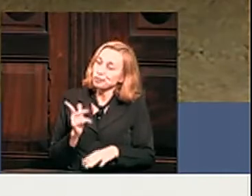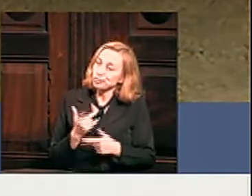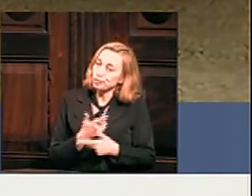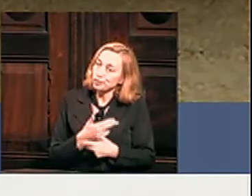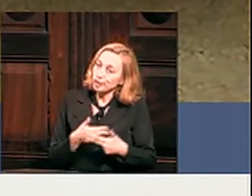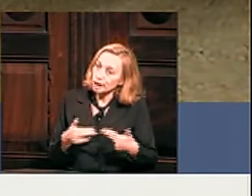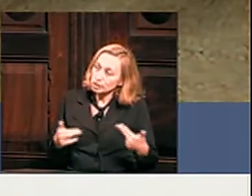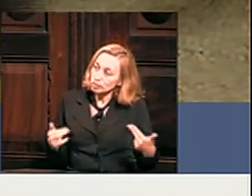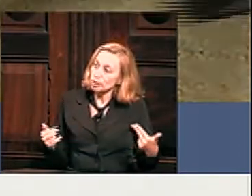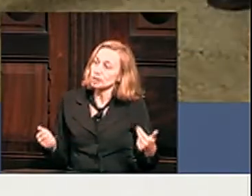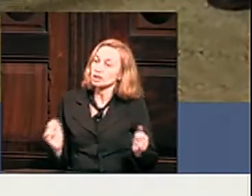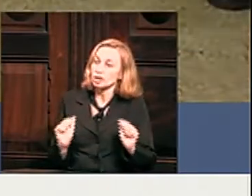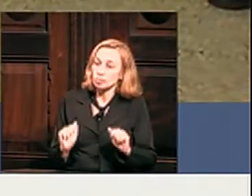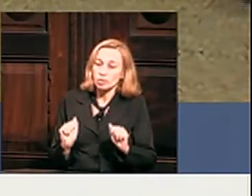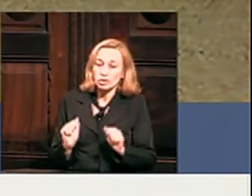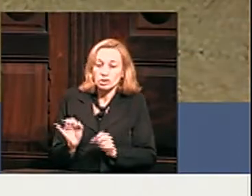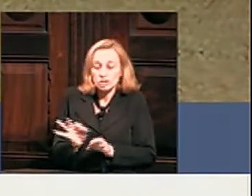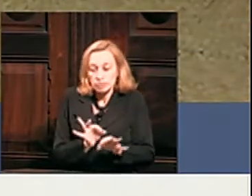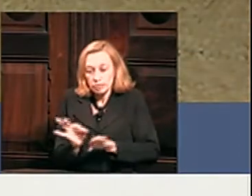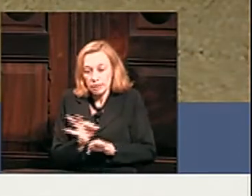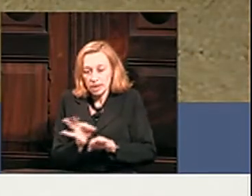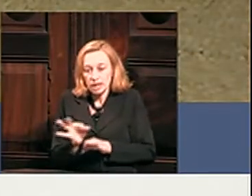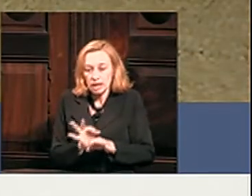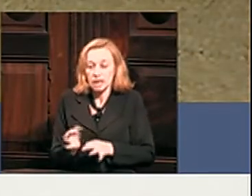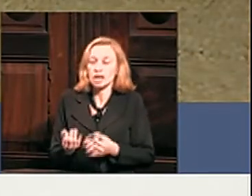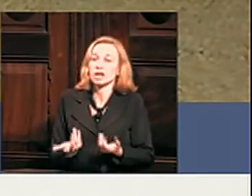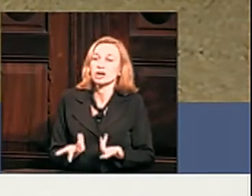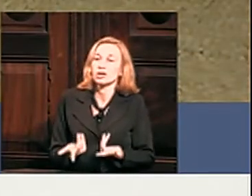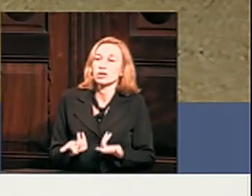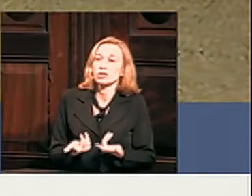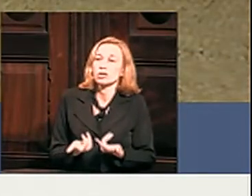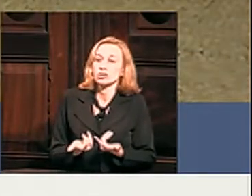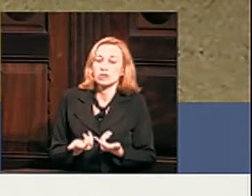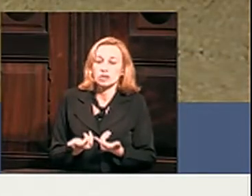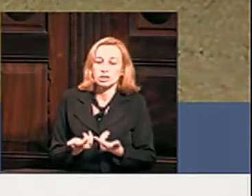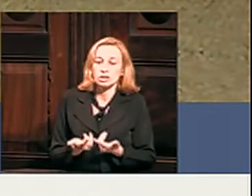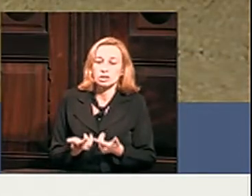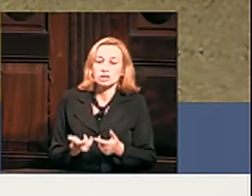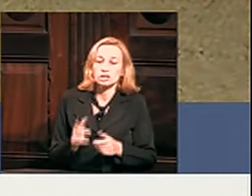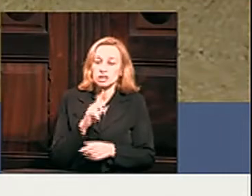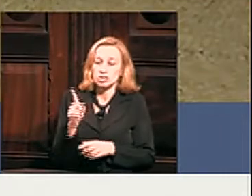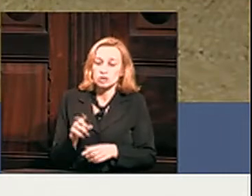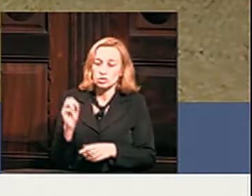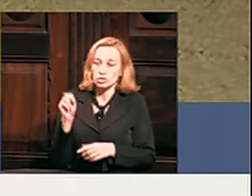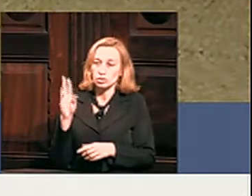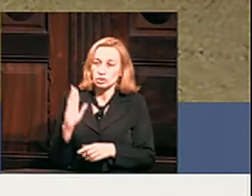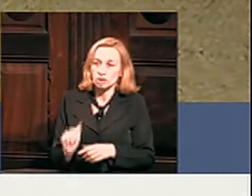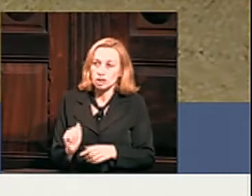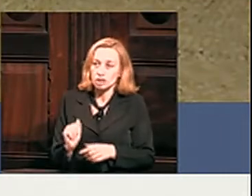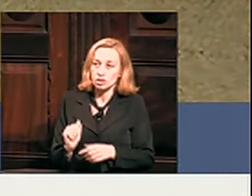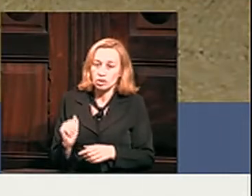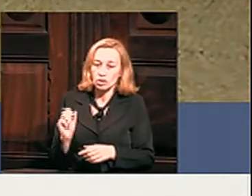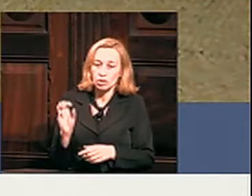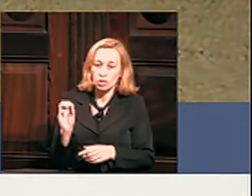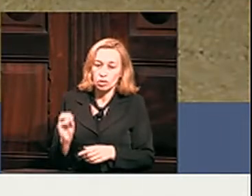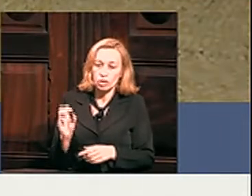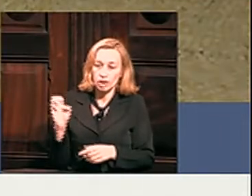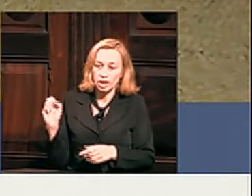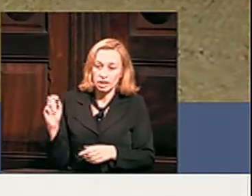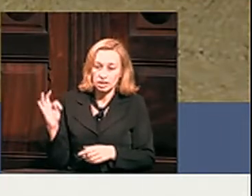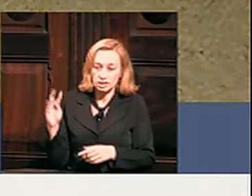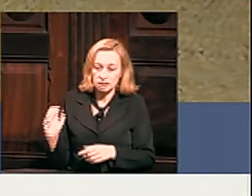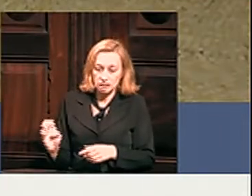para consolidar esse importantíssimo projeto que é ter na zona oeste da cidade do Rio de Janeiro,